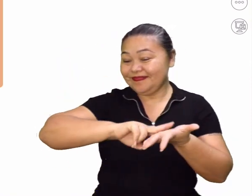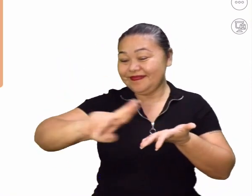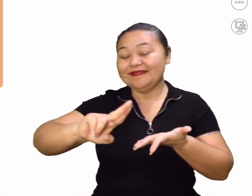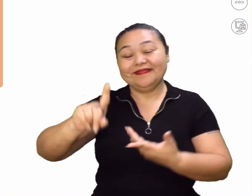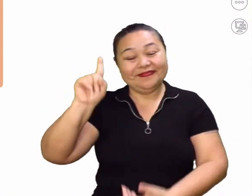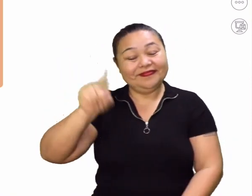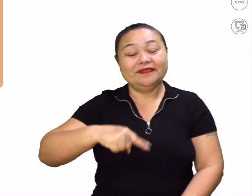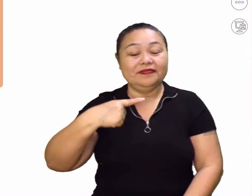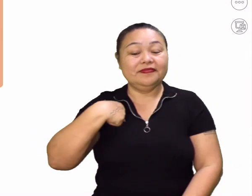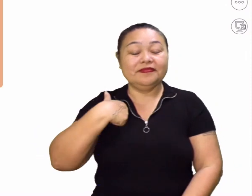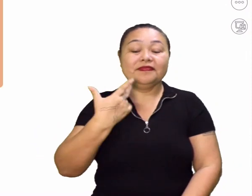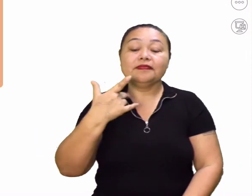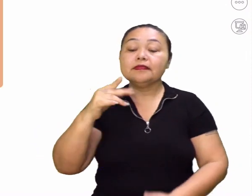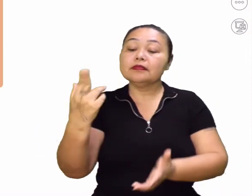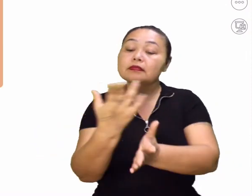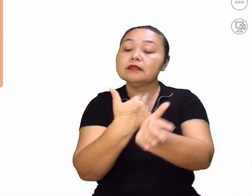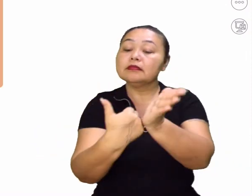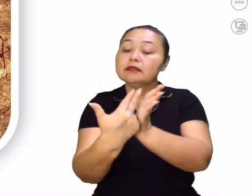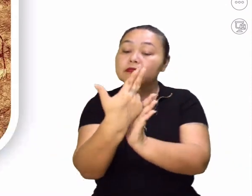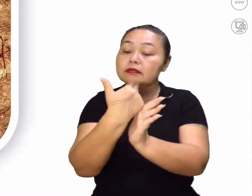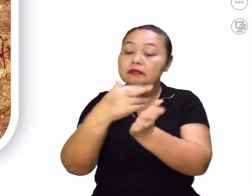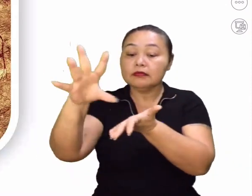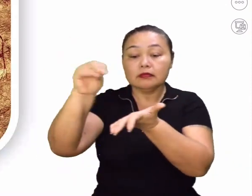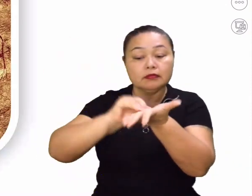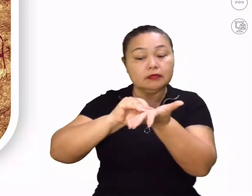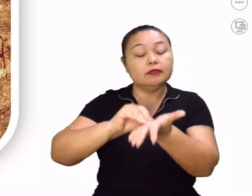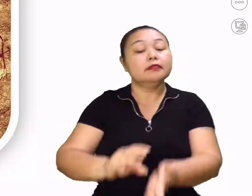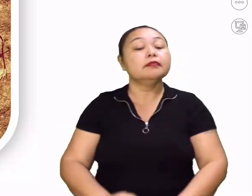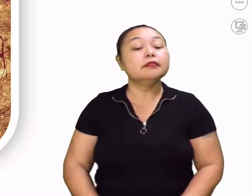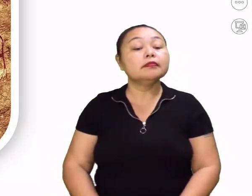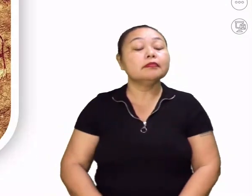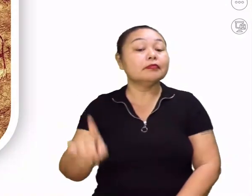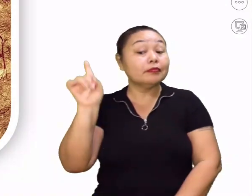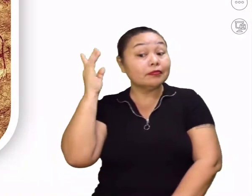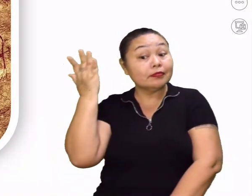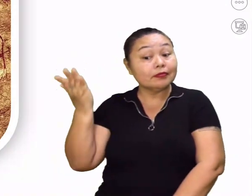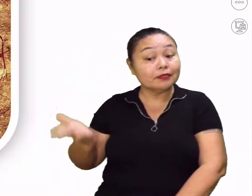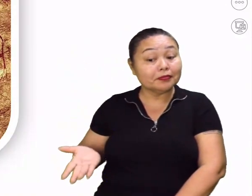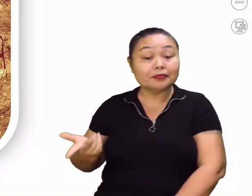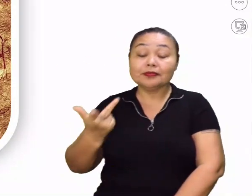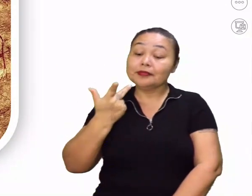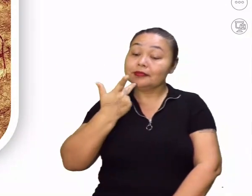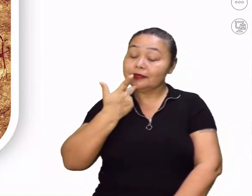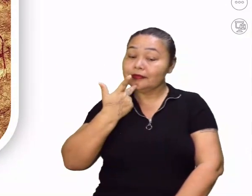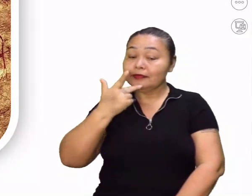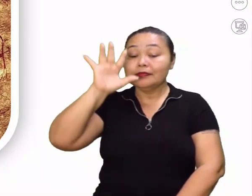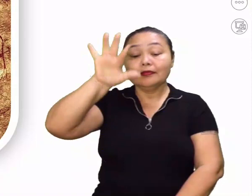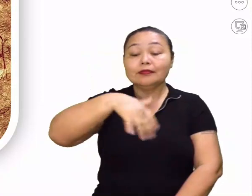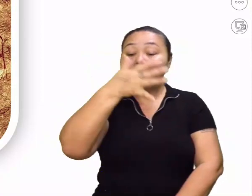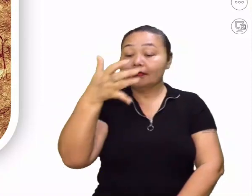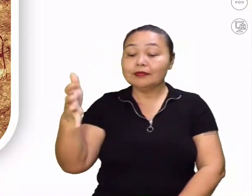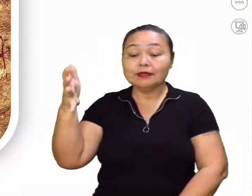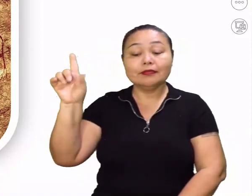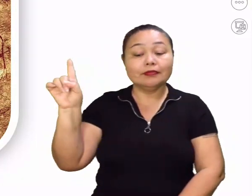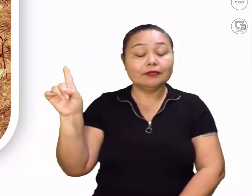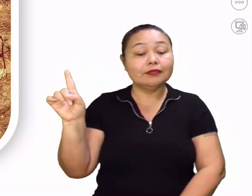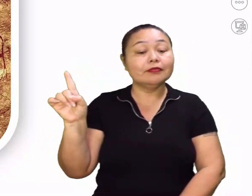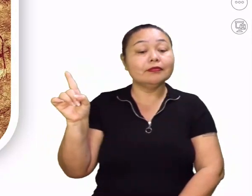elegante. É carta aí da representação cartográfica. Daí, Rogério, você acabou de falar das pinturas rupestres,